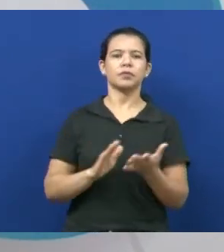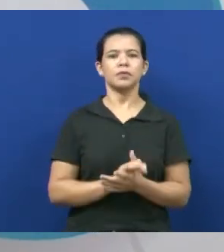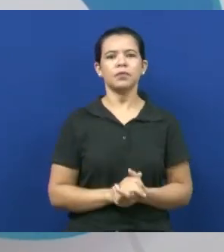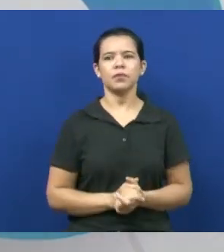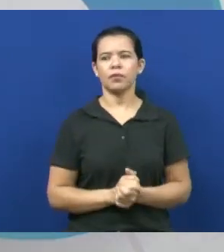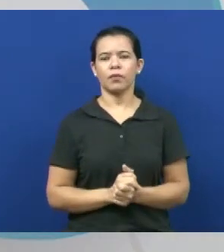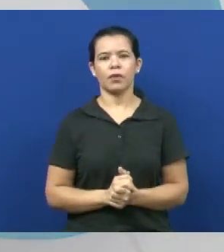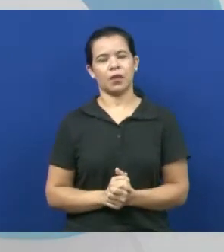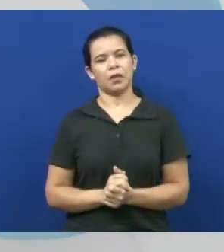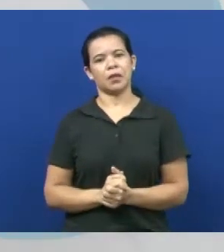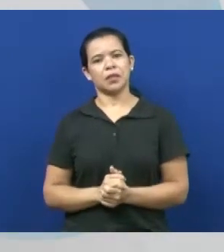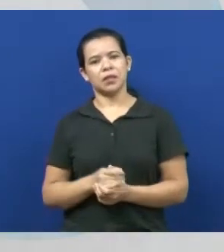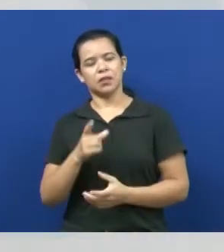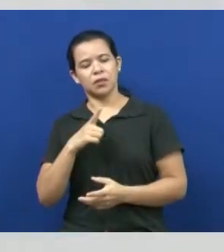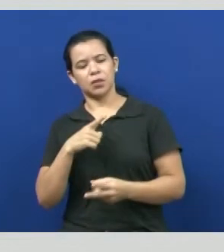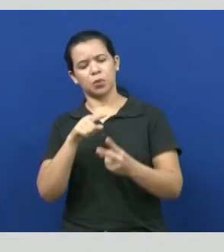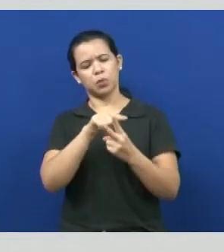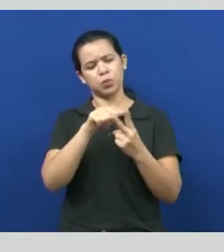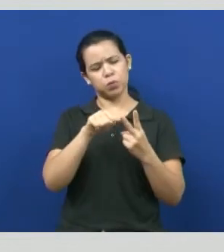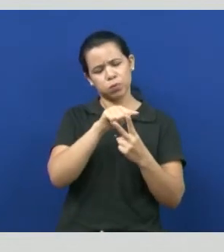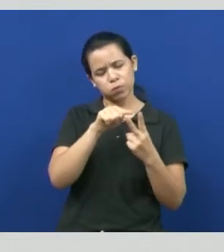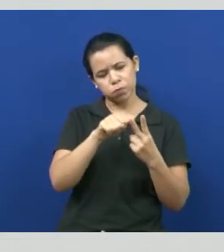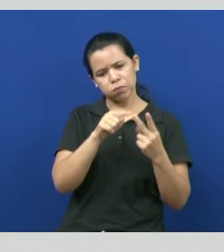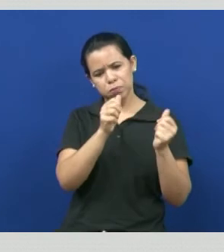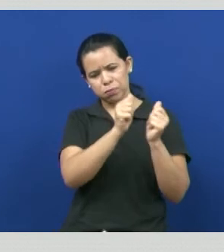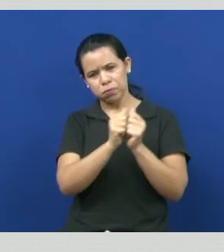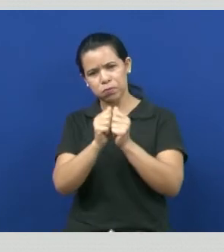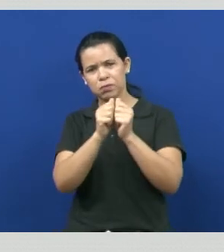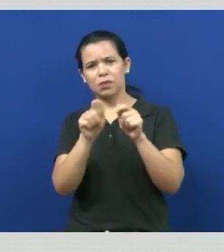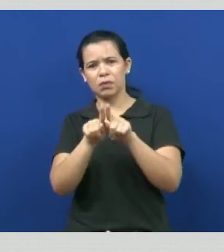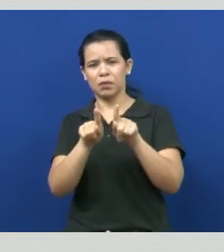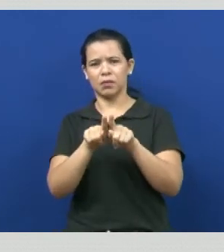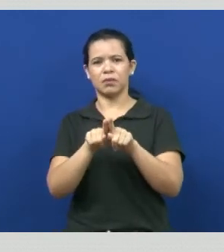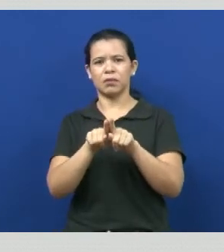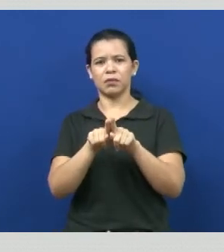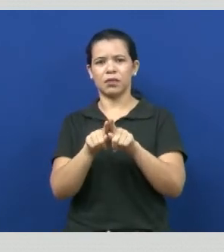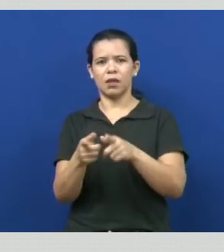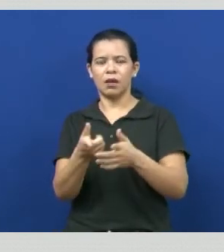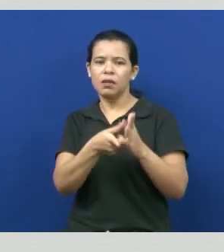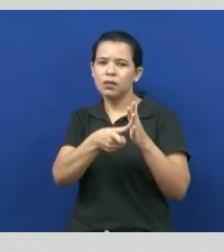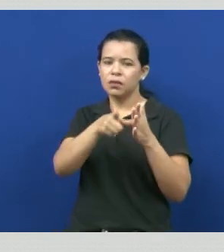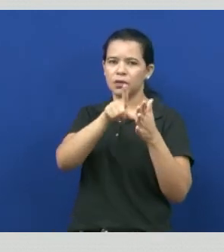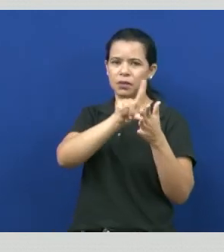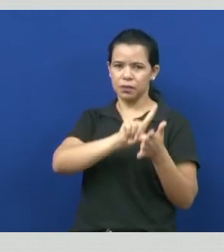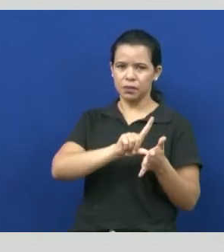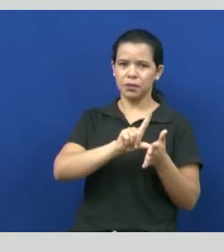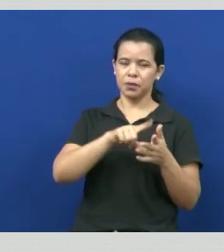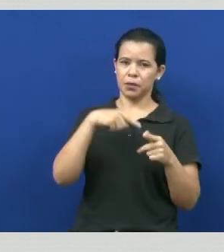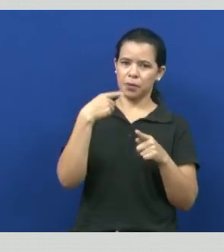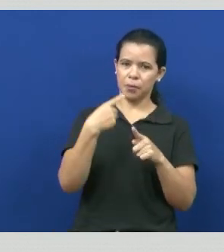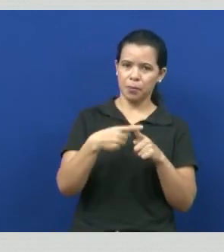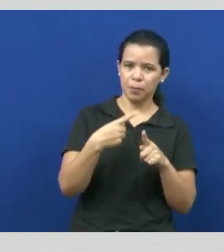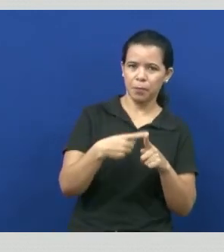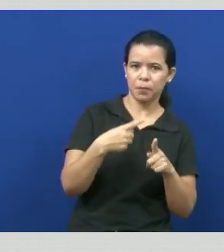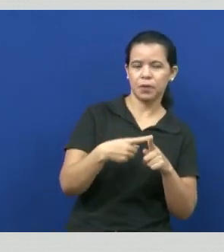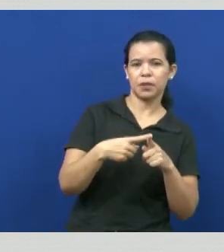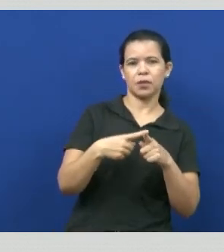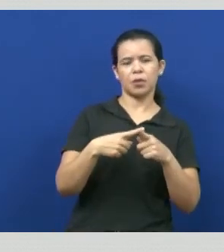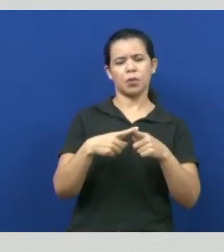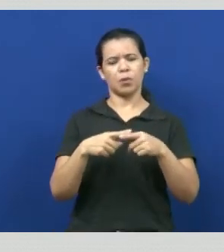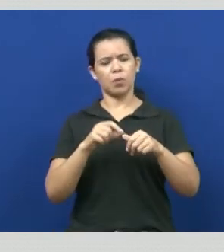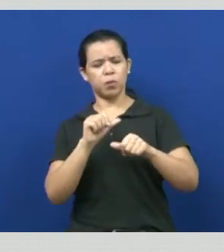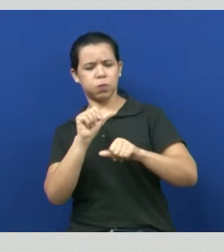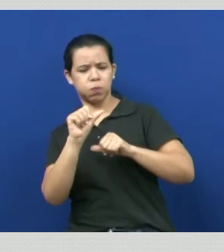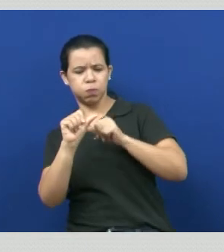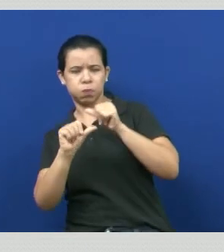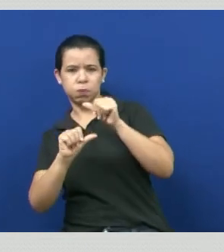que foram outros movimentos literários, é porque, na verdade, enquanto que existia essa transição,